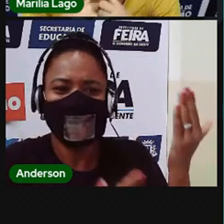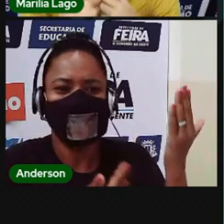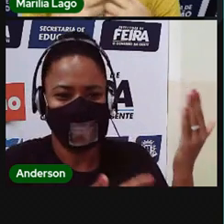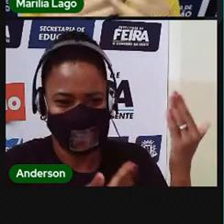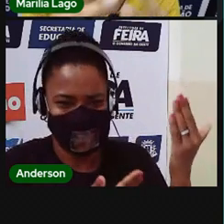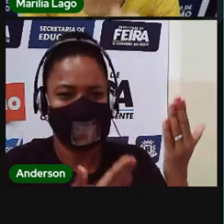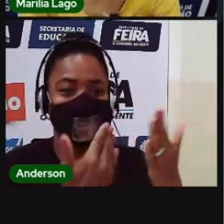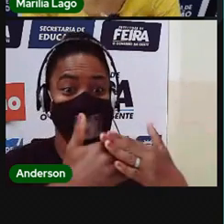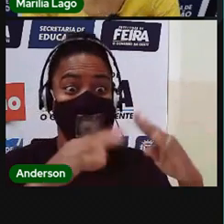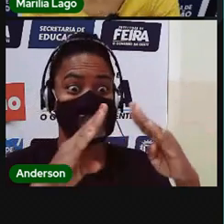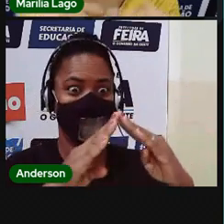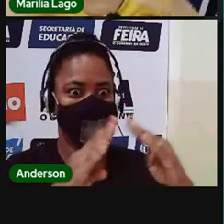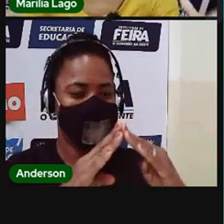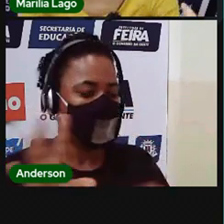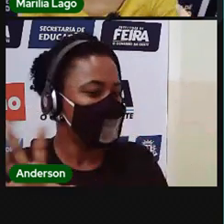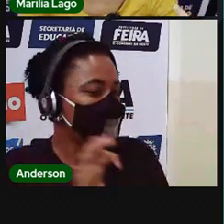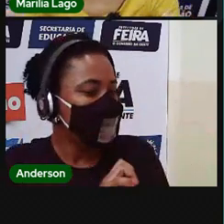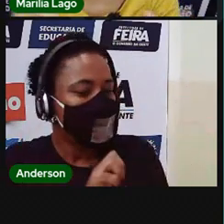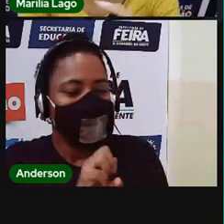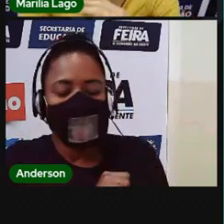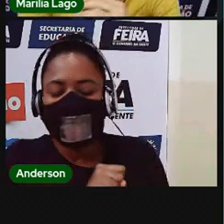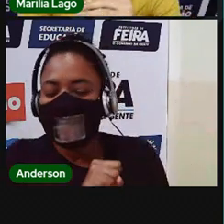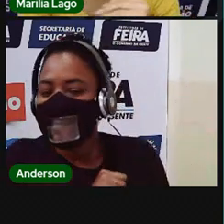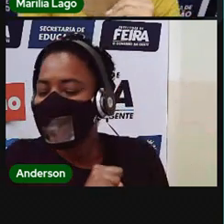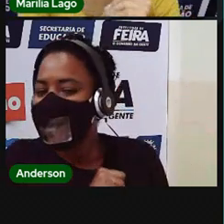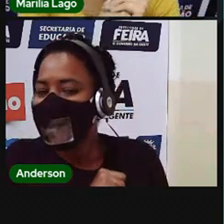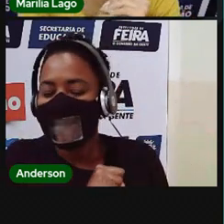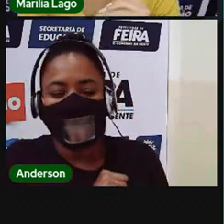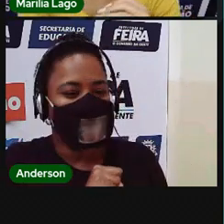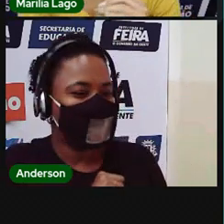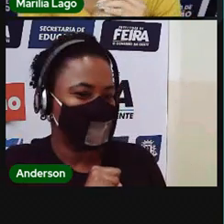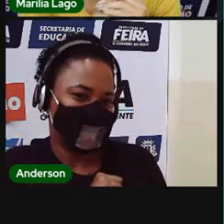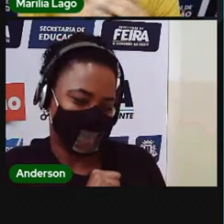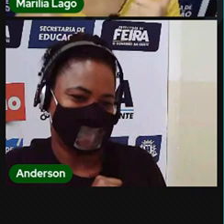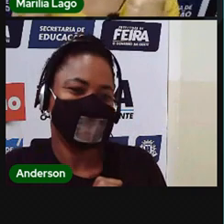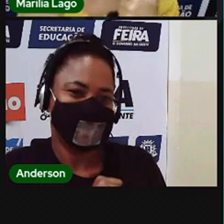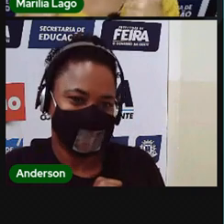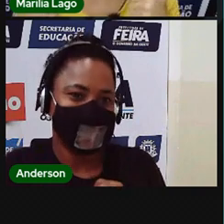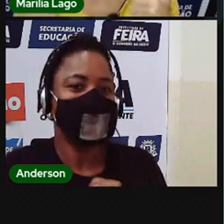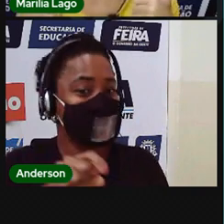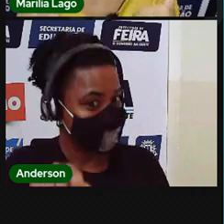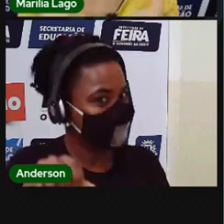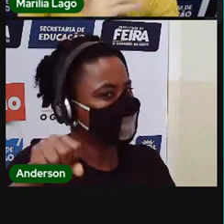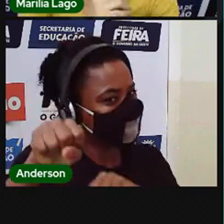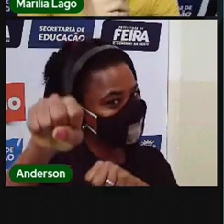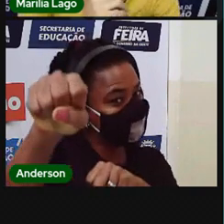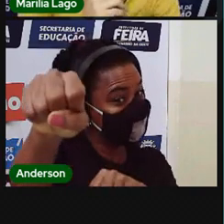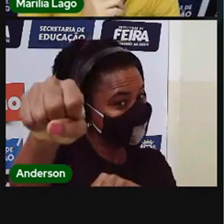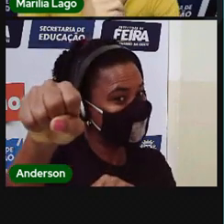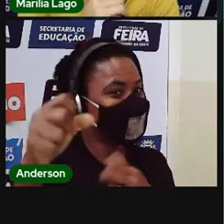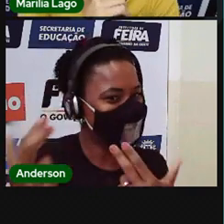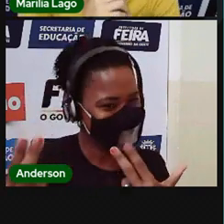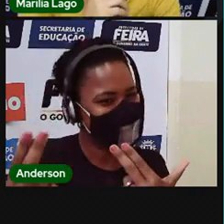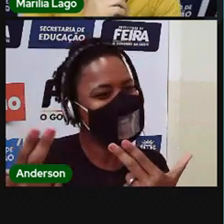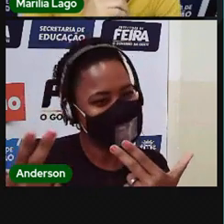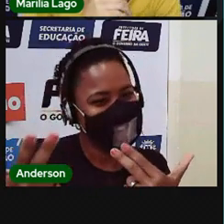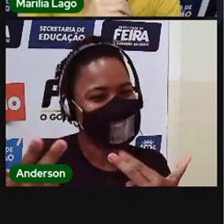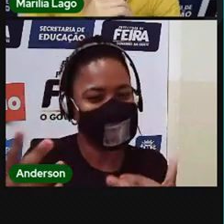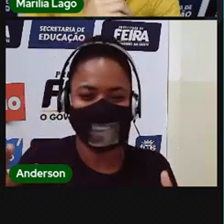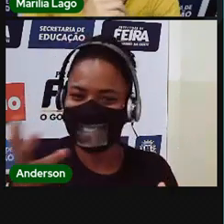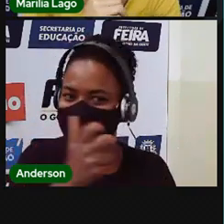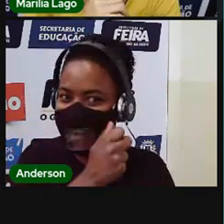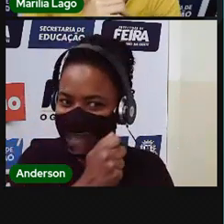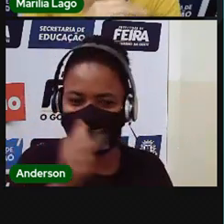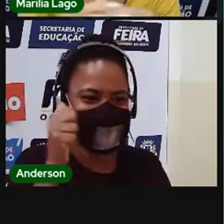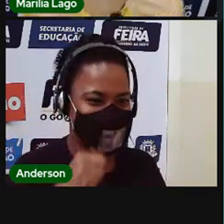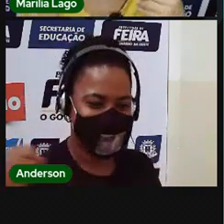eu adorava criar, adorava também, porque ela é uma heroína, muito bem. Mulher, força, coragem,